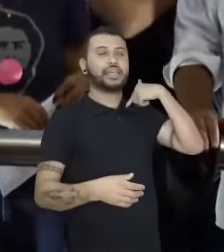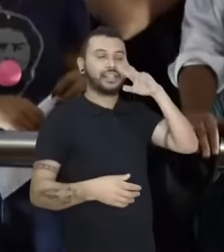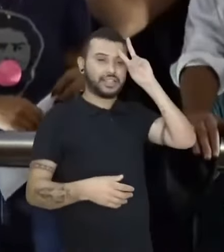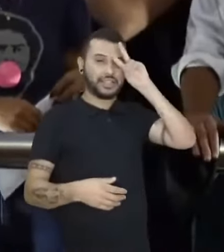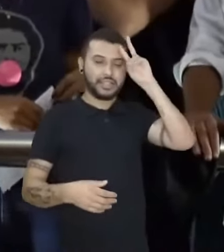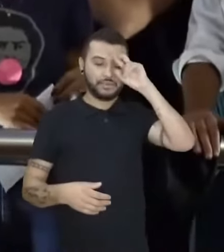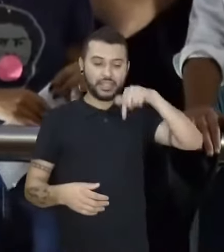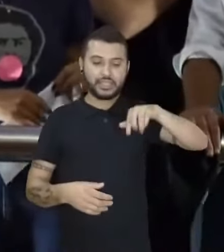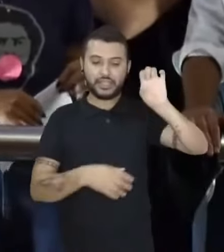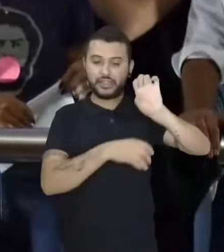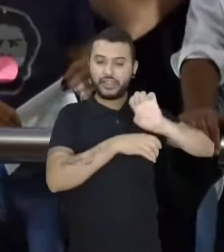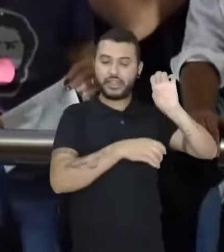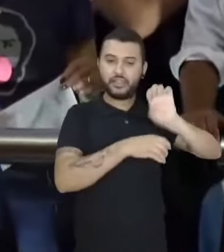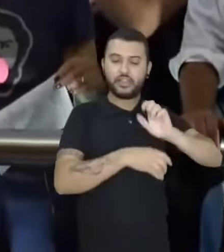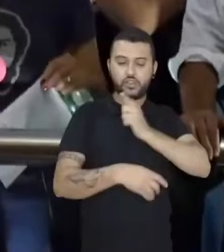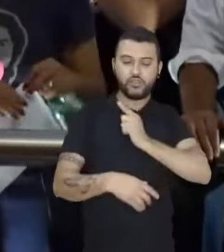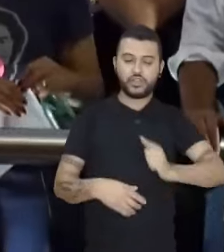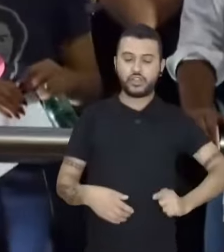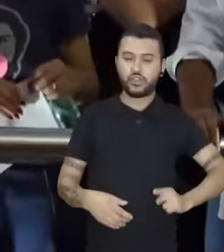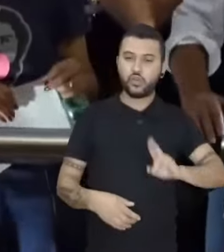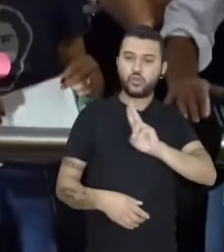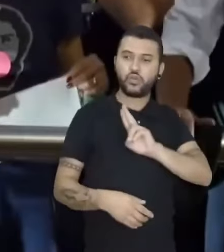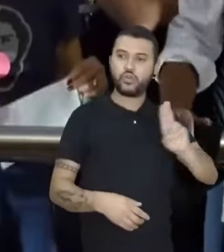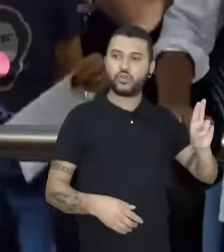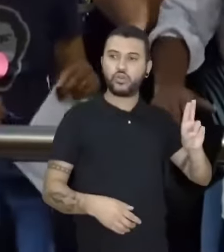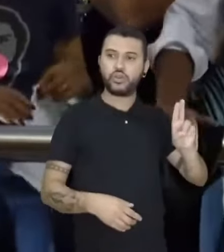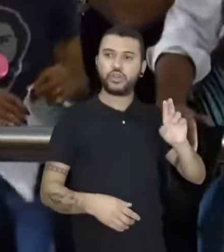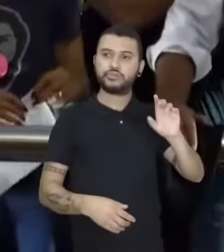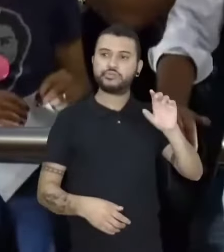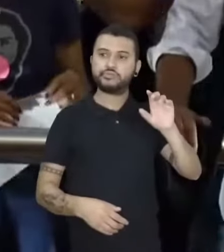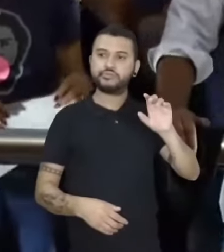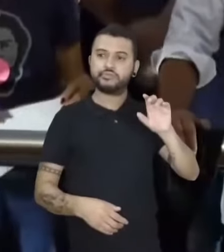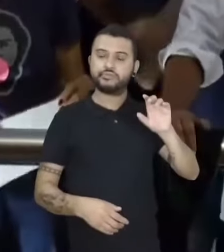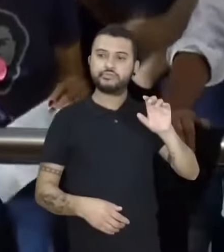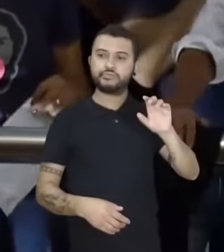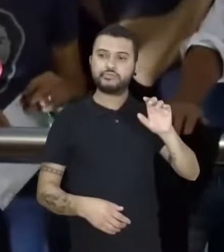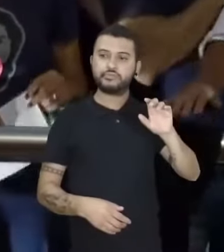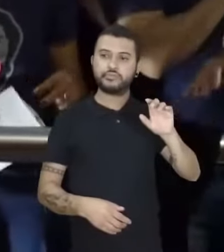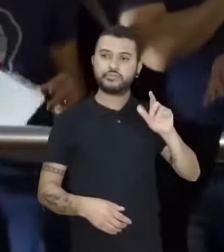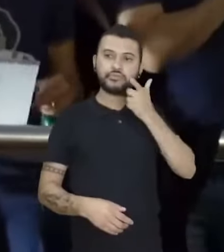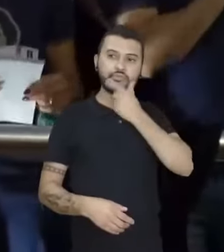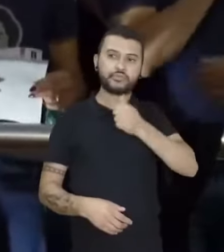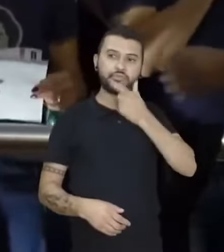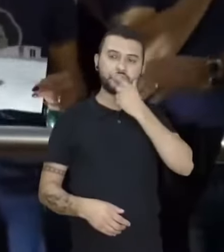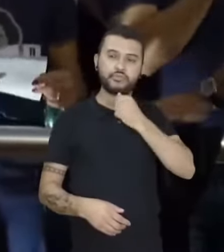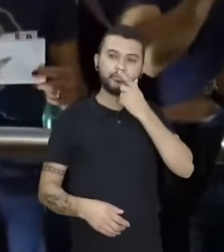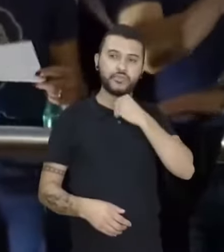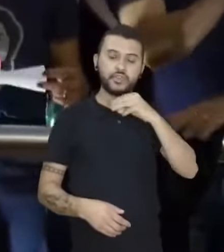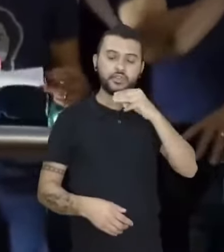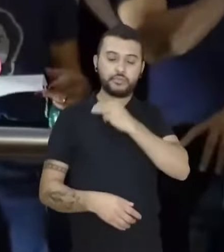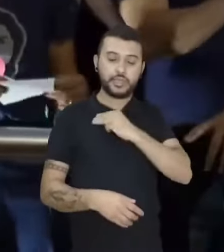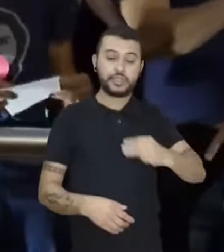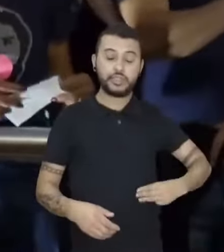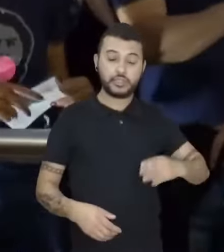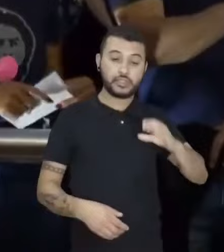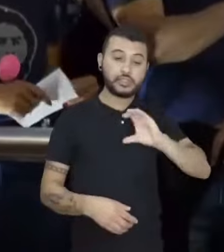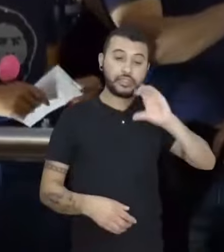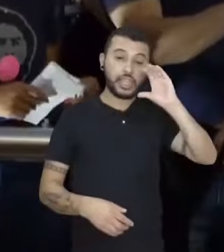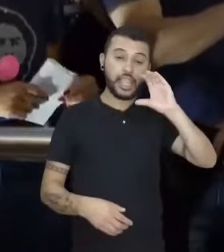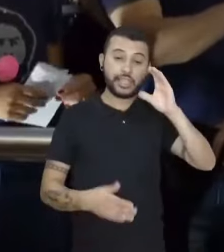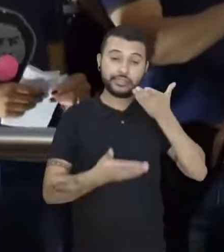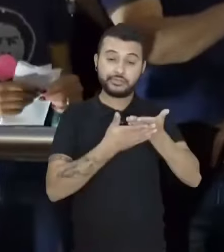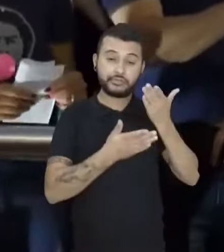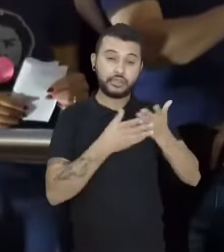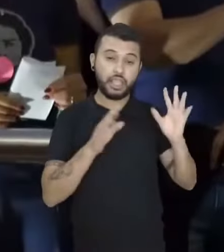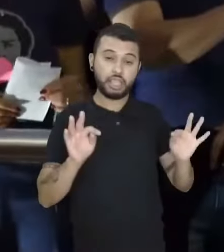estado tinha um governador chamado Furuagi. E o Malan era ministro das Finanças.